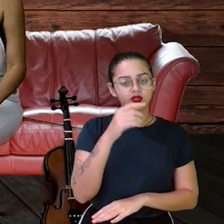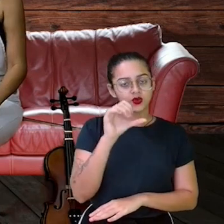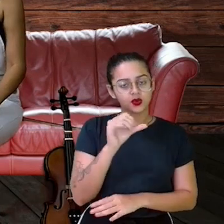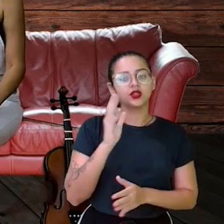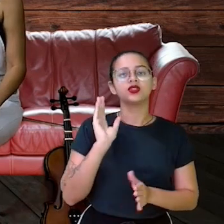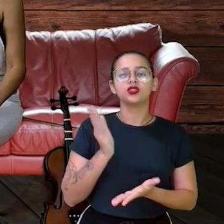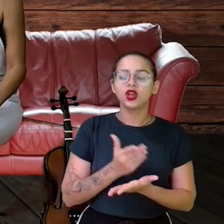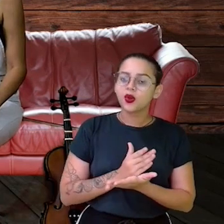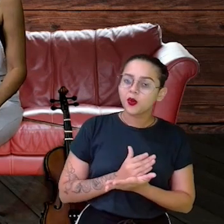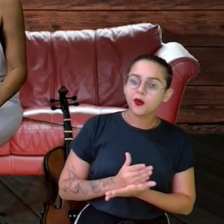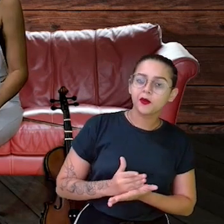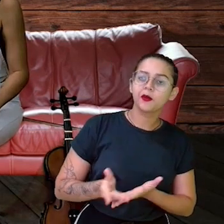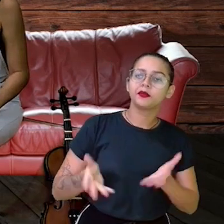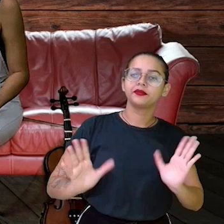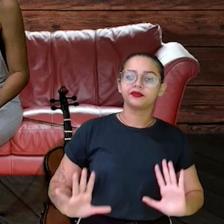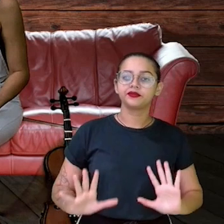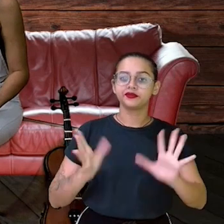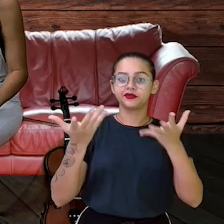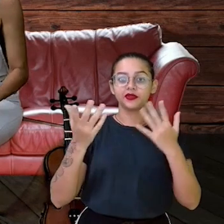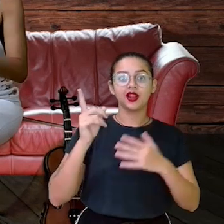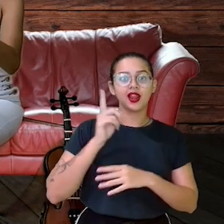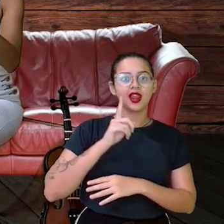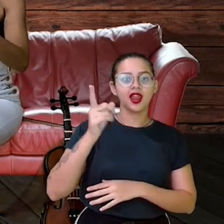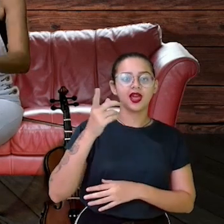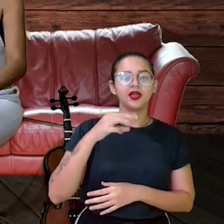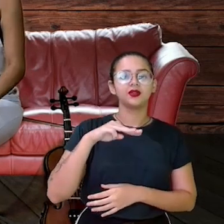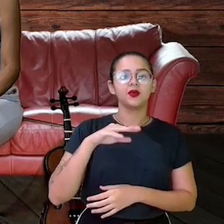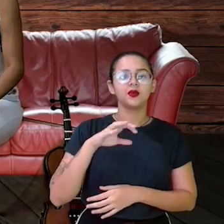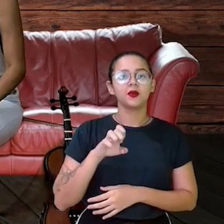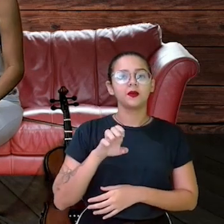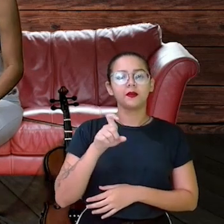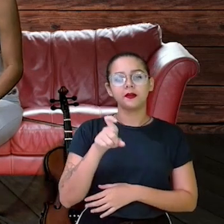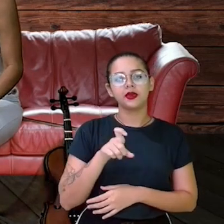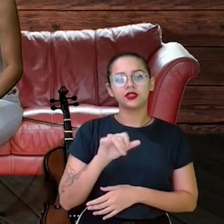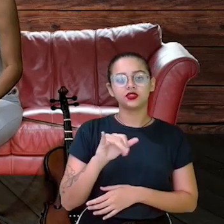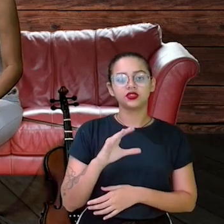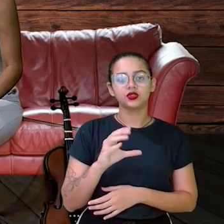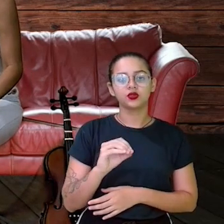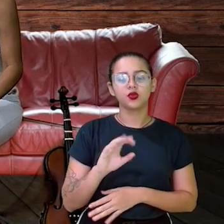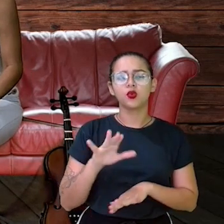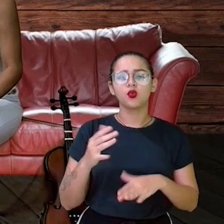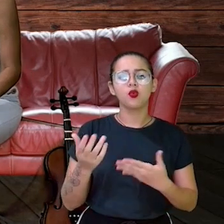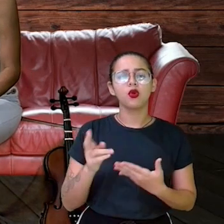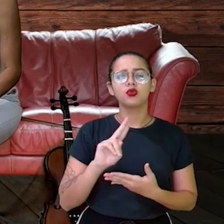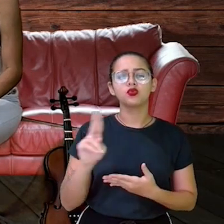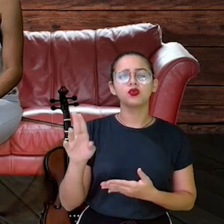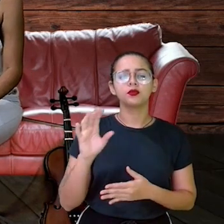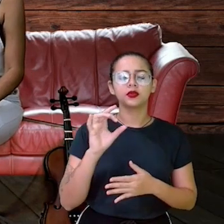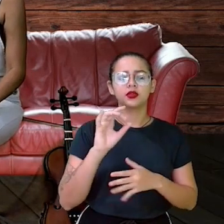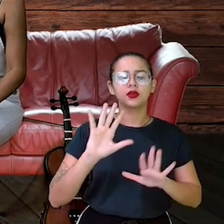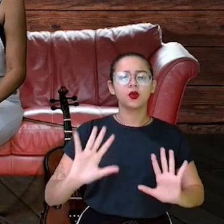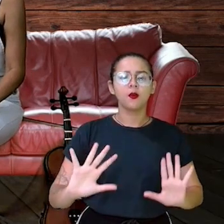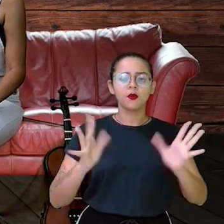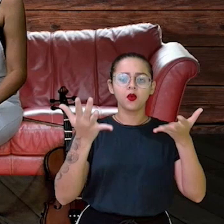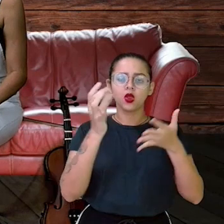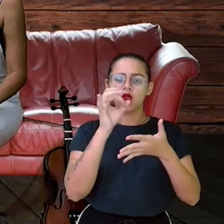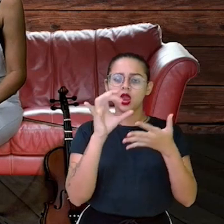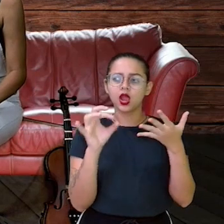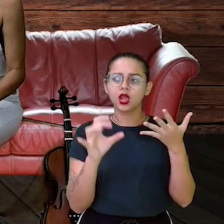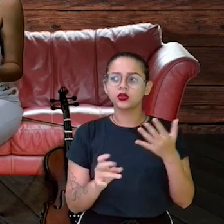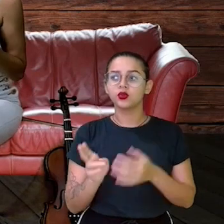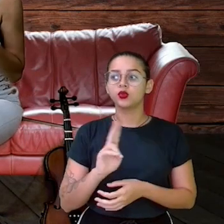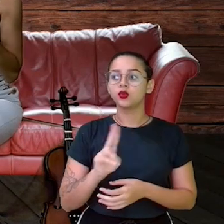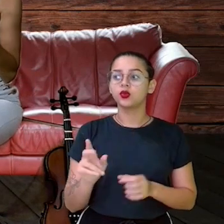as comemorações no México. E sabe quais são os nomes dessas comemorações? Eles chamam